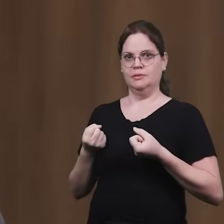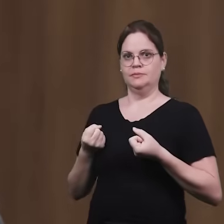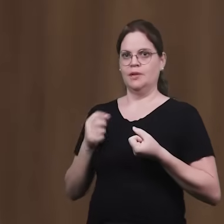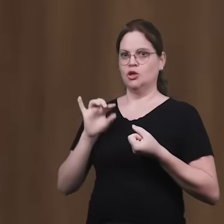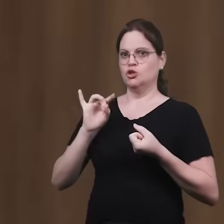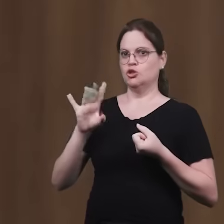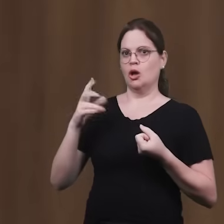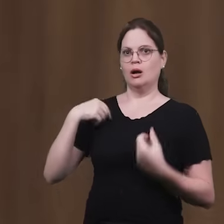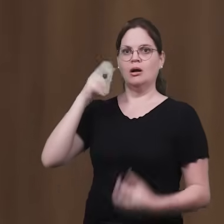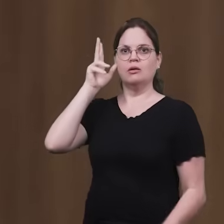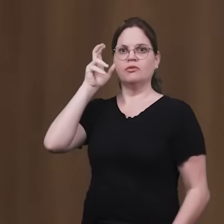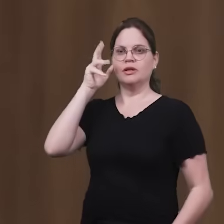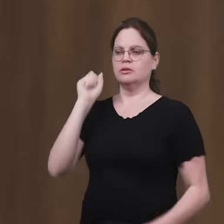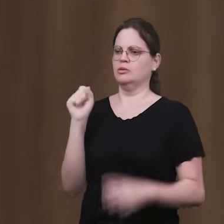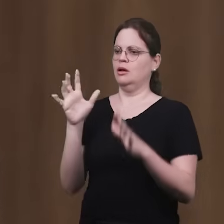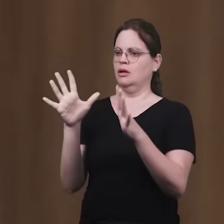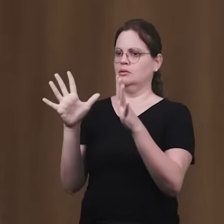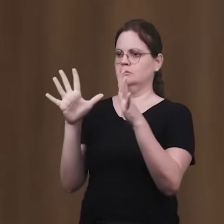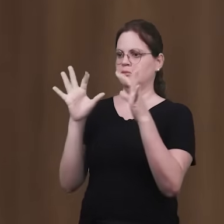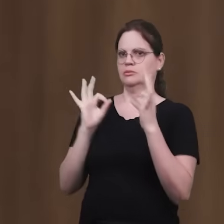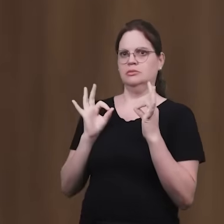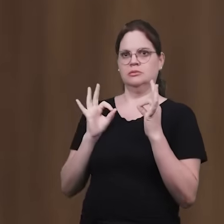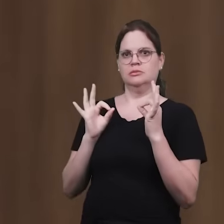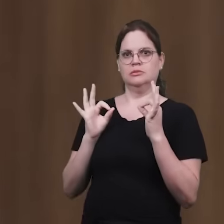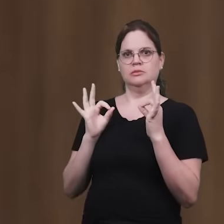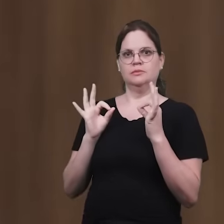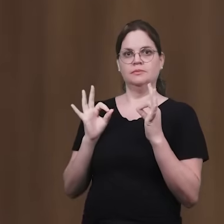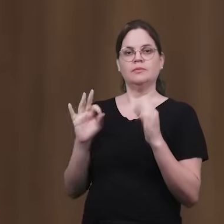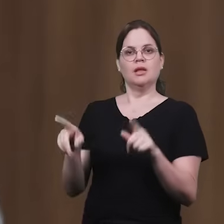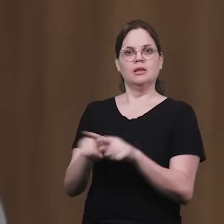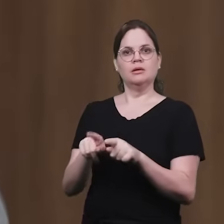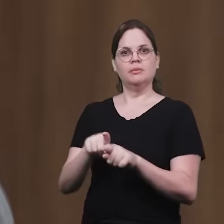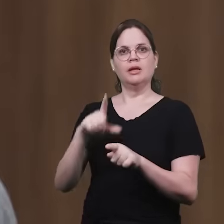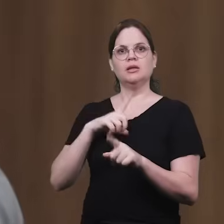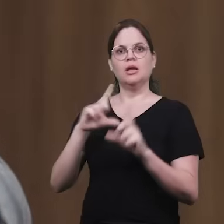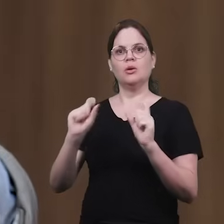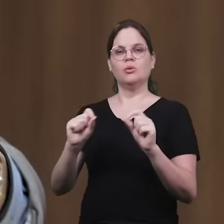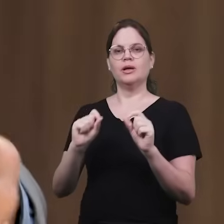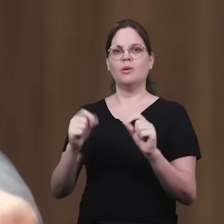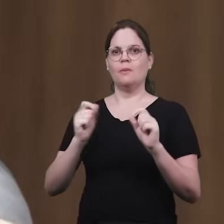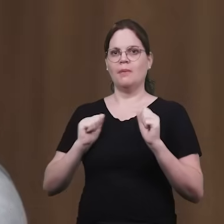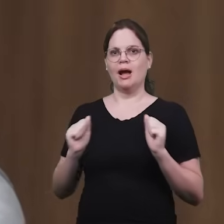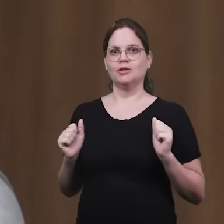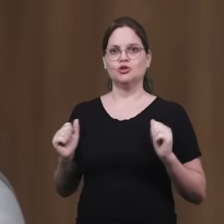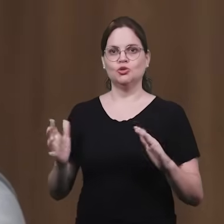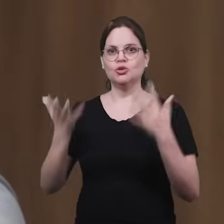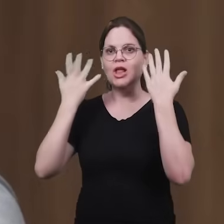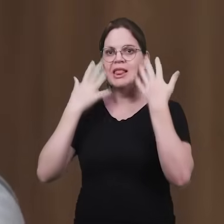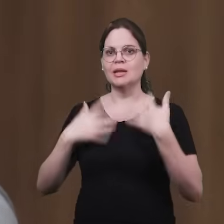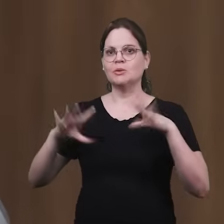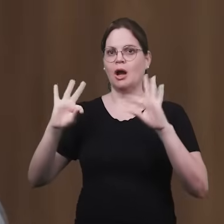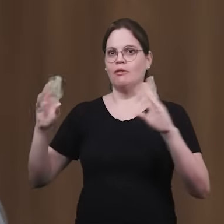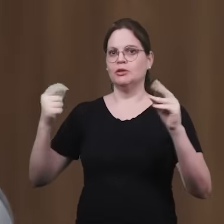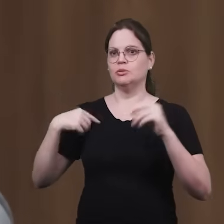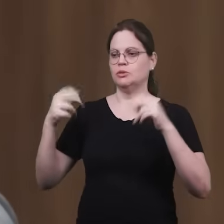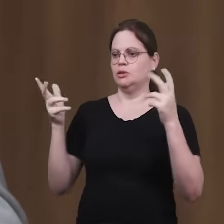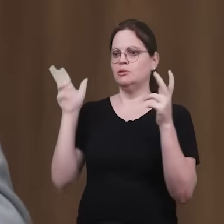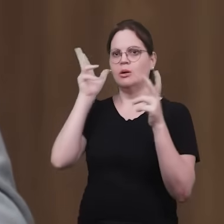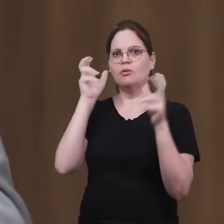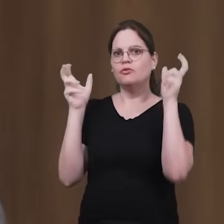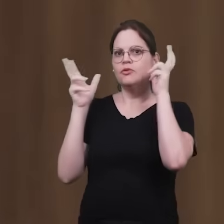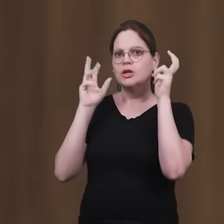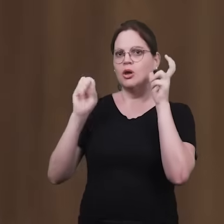não está simplesmente ouvindo. Existe uma reação natural a tudo que você está ouvindo. Obviamente